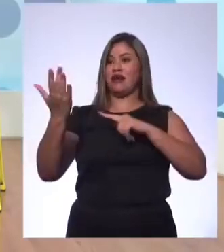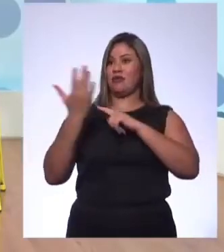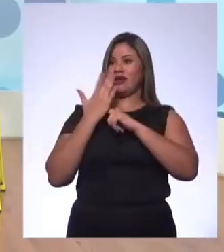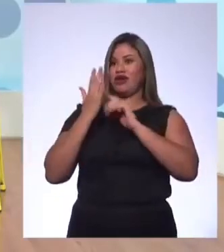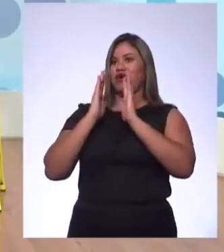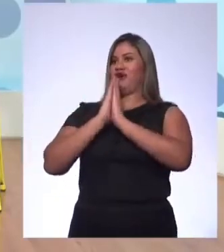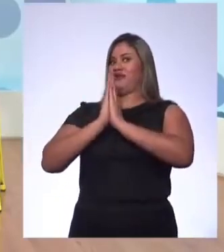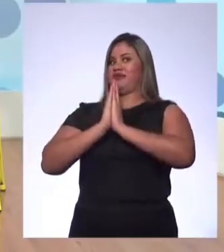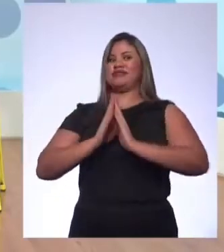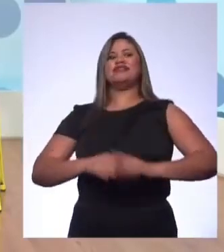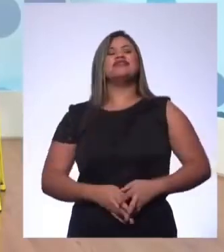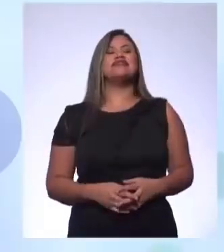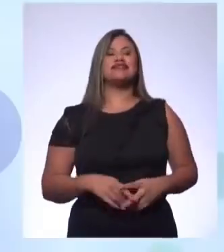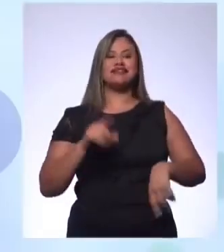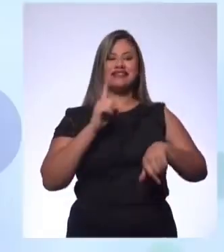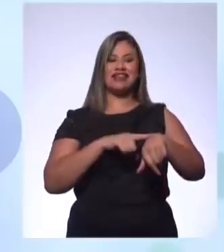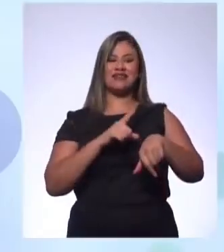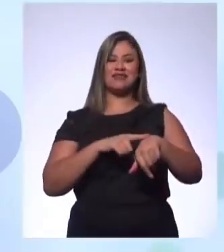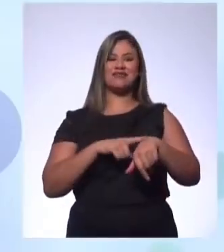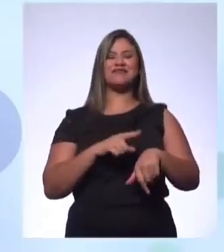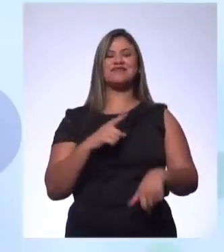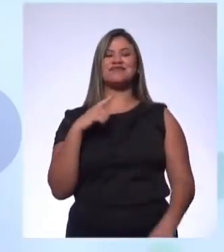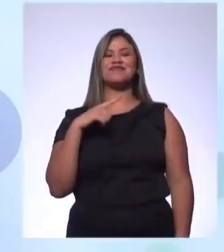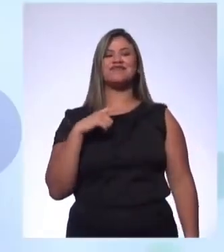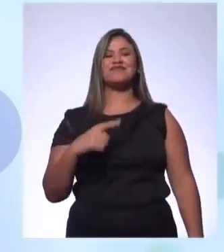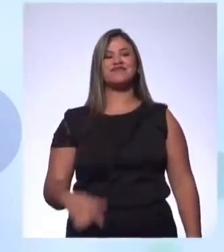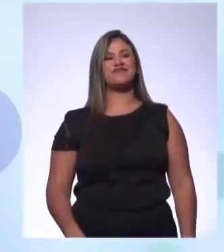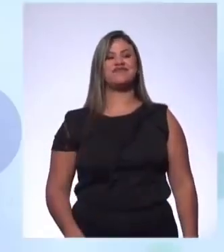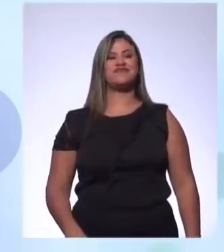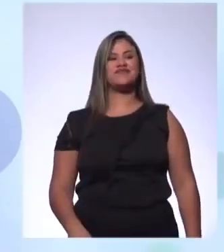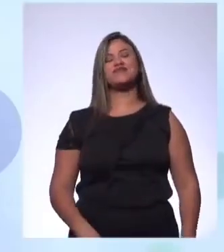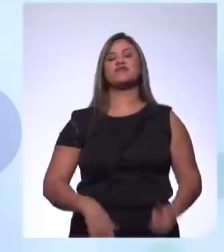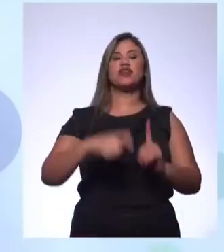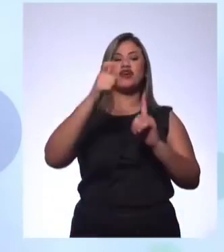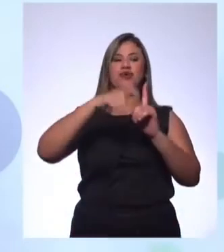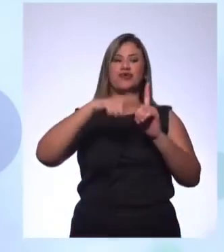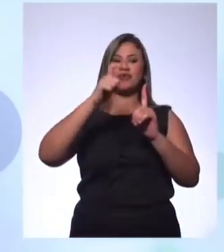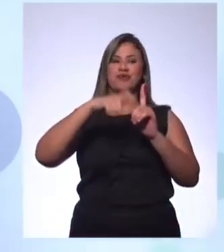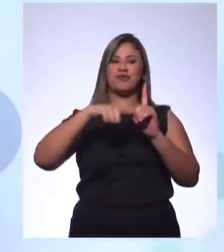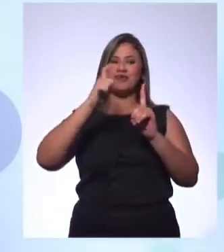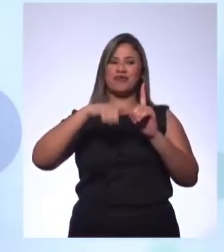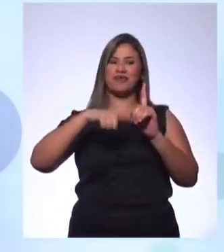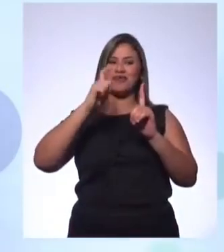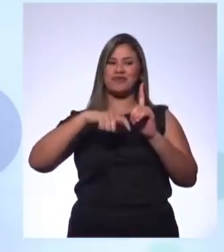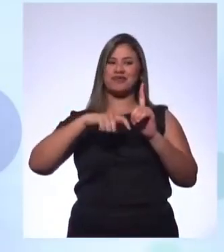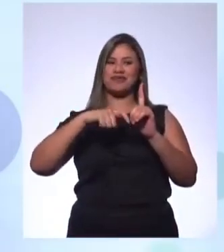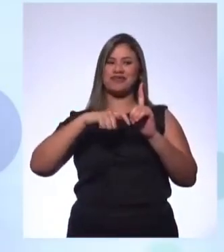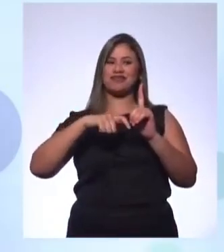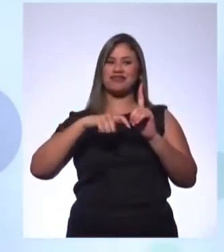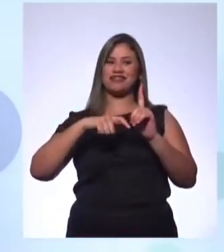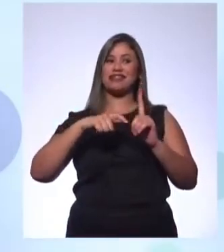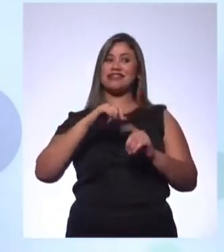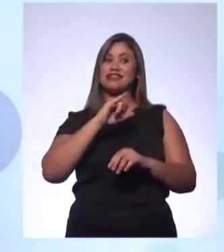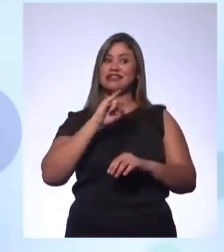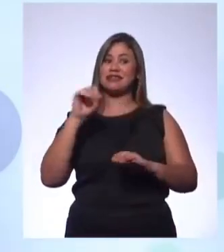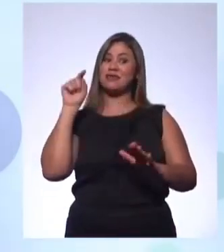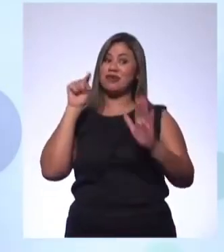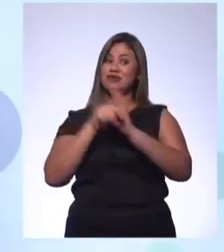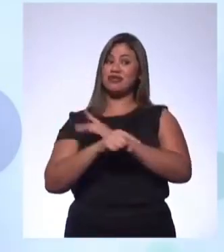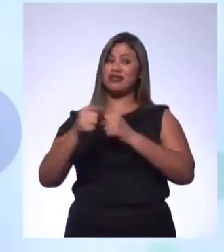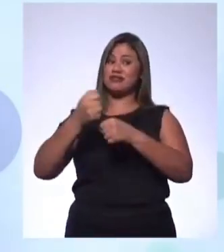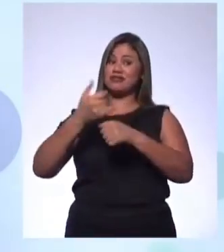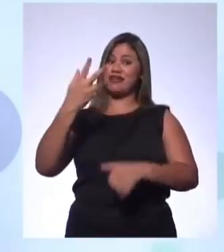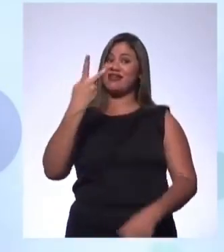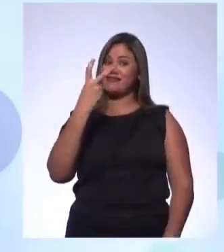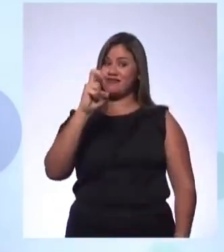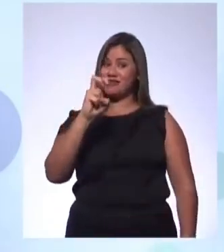gente. Eu pergunto, vamos ter um tempinho. Então, olha só. O personagem entenderam a ideia, né? Se ela precisar perguntar para vocês,